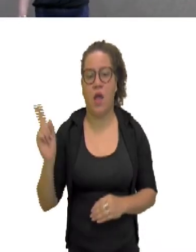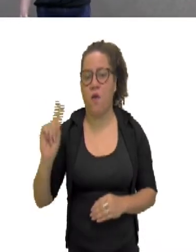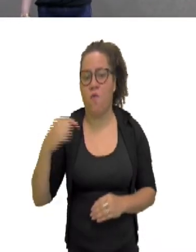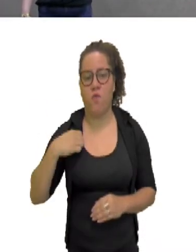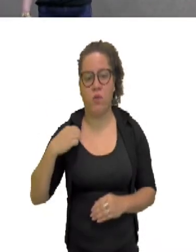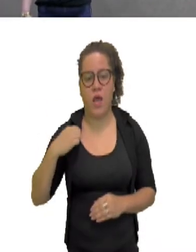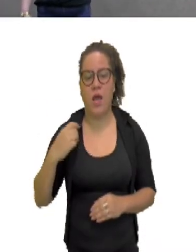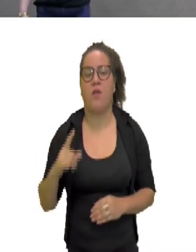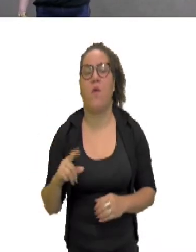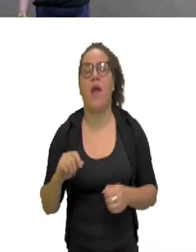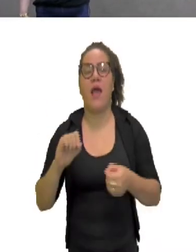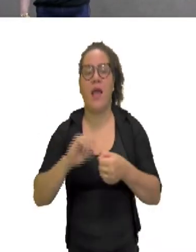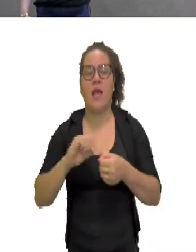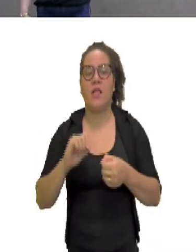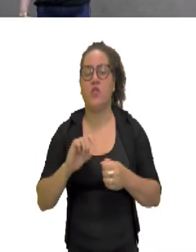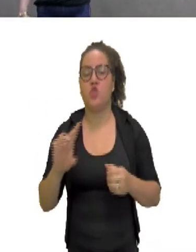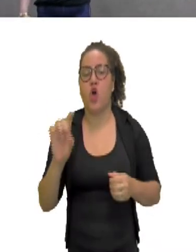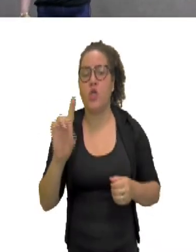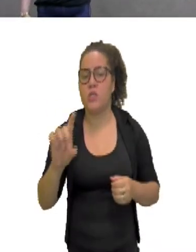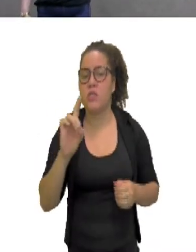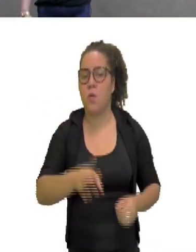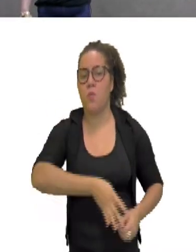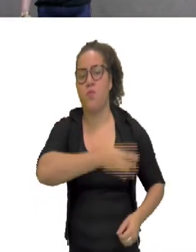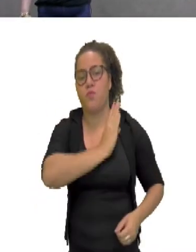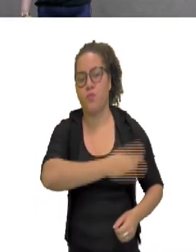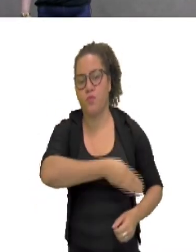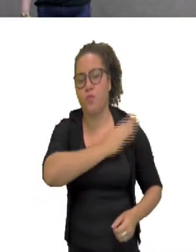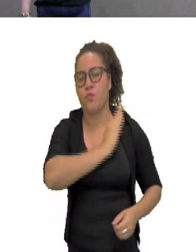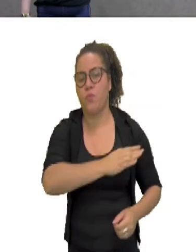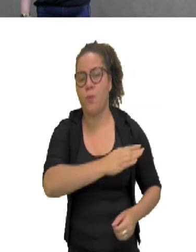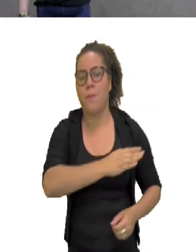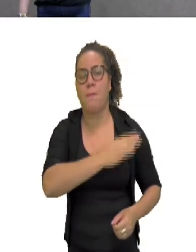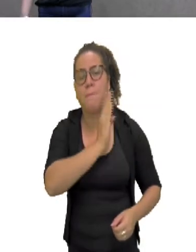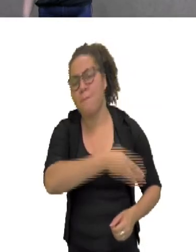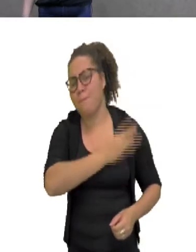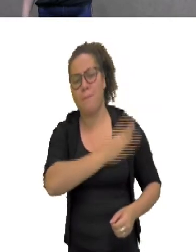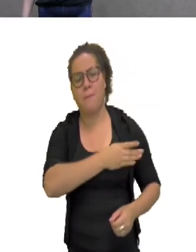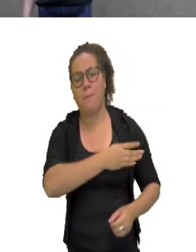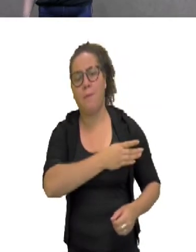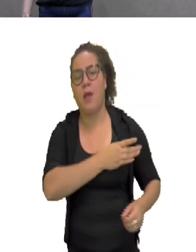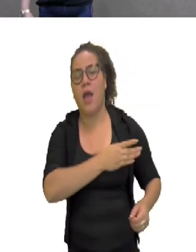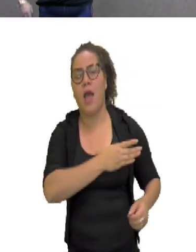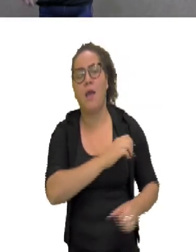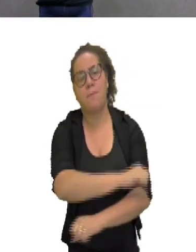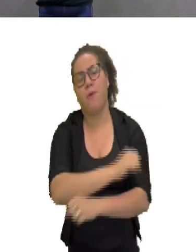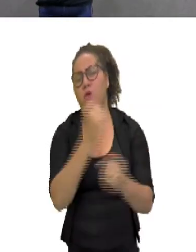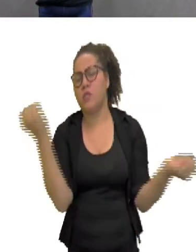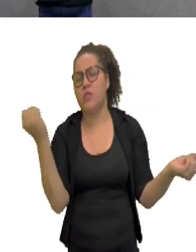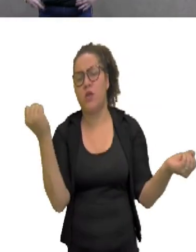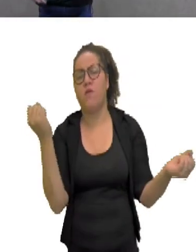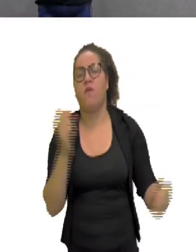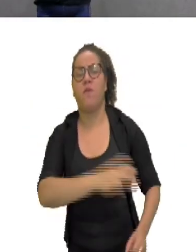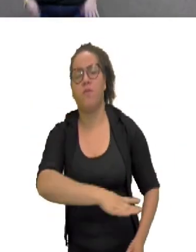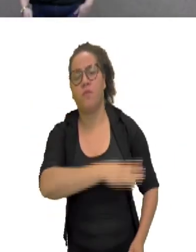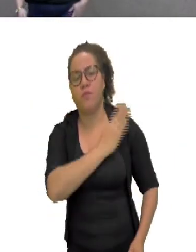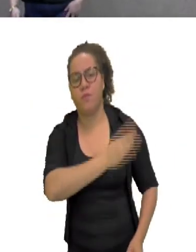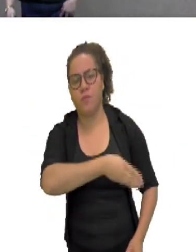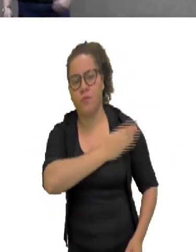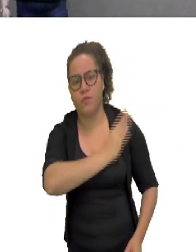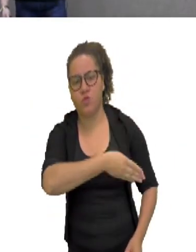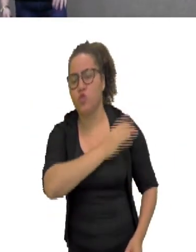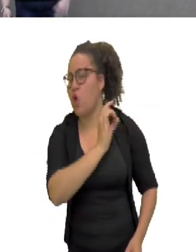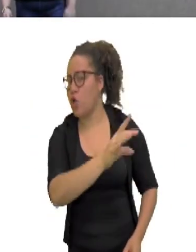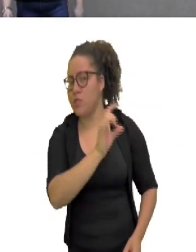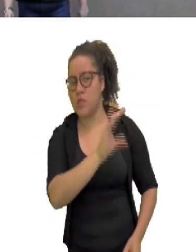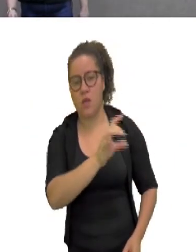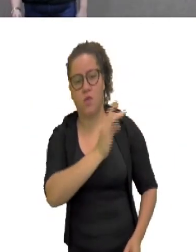não depende da gente para bater. Para coração, bate coração, né? Ele já tem um sistema próprio dentro